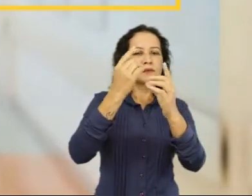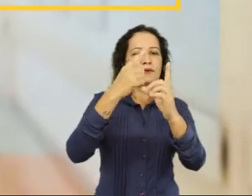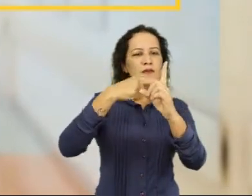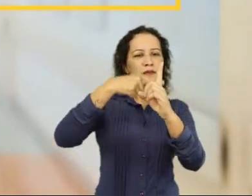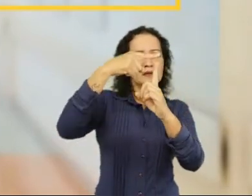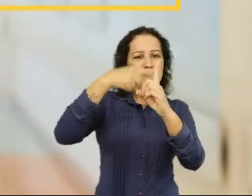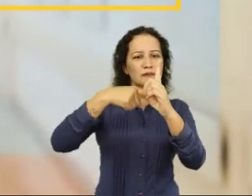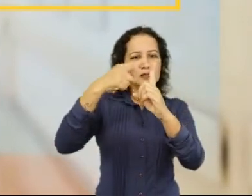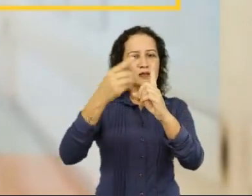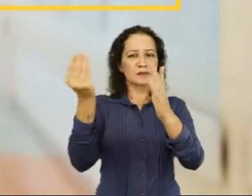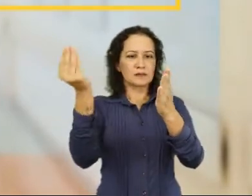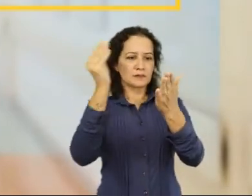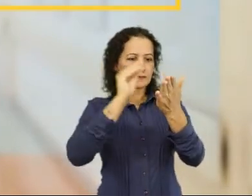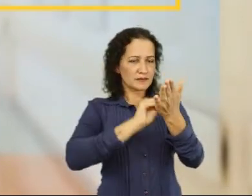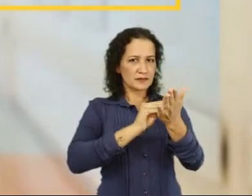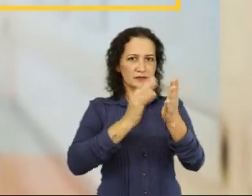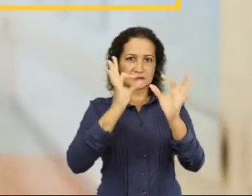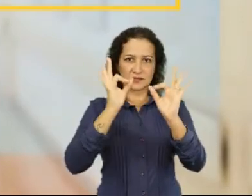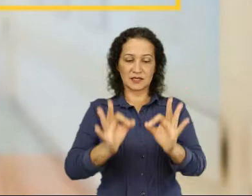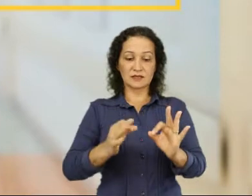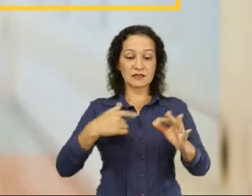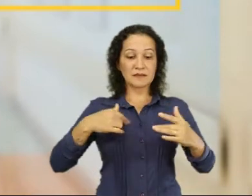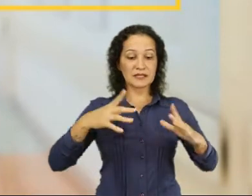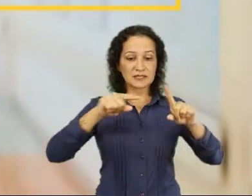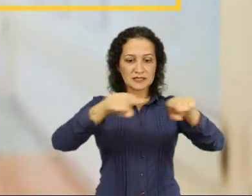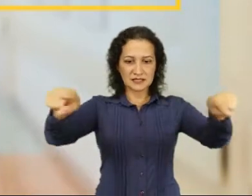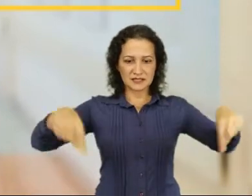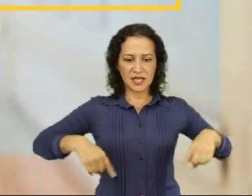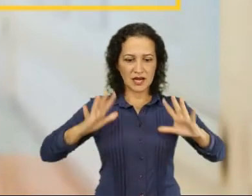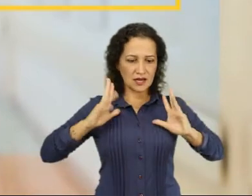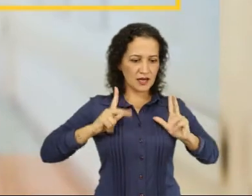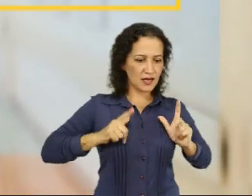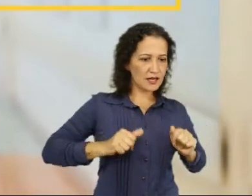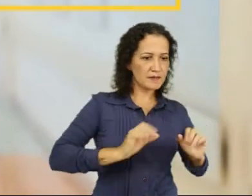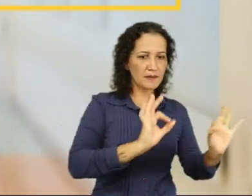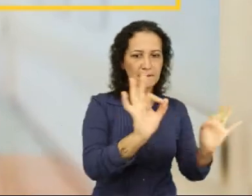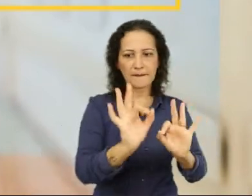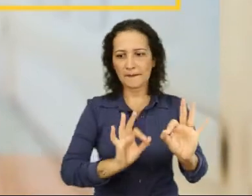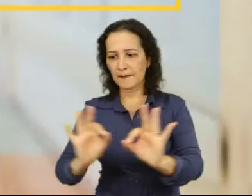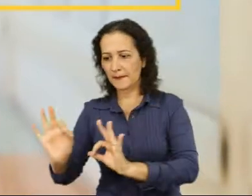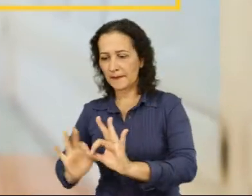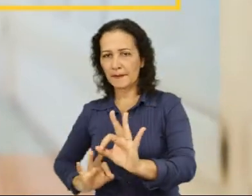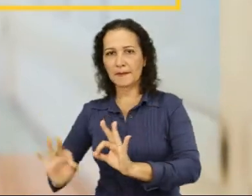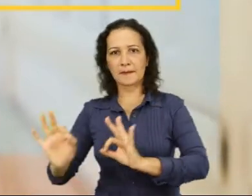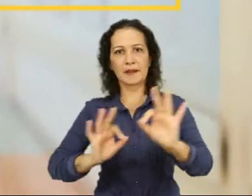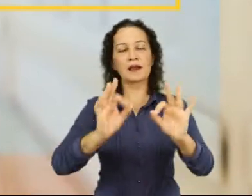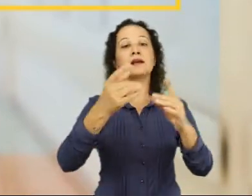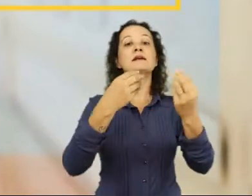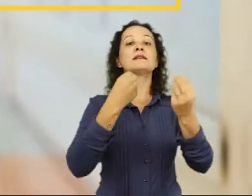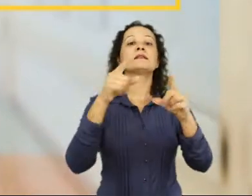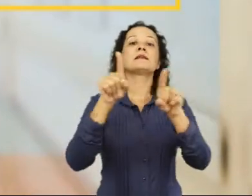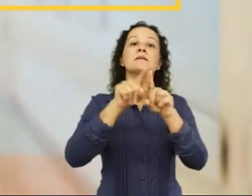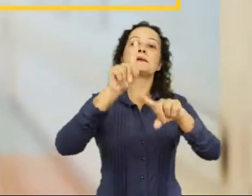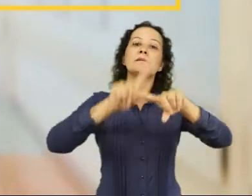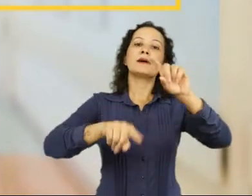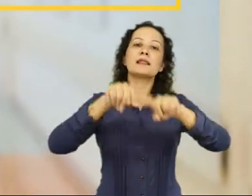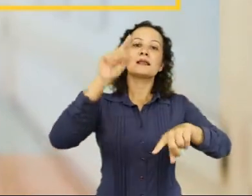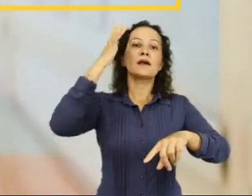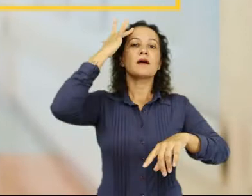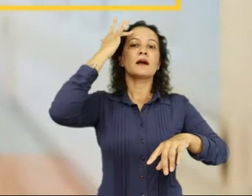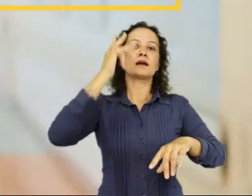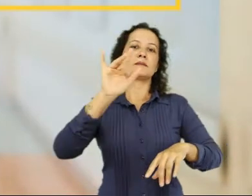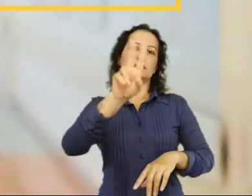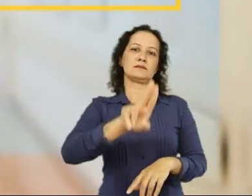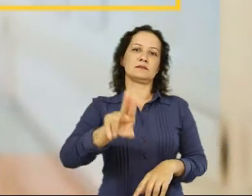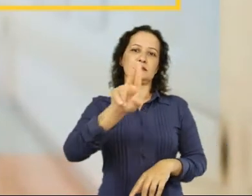e deixar a sala limpa e em ordem e ainda prover os materiais a serem utilizados no dia seguinte. Dessa